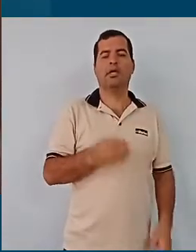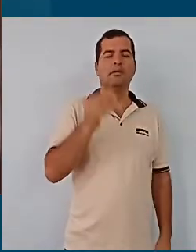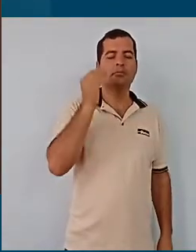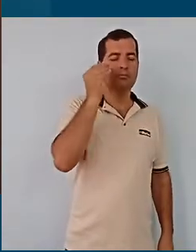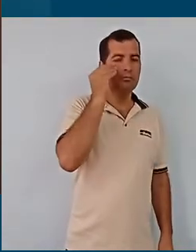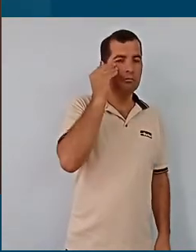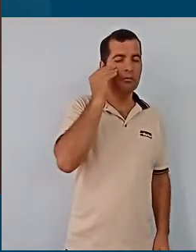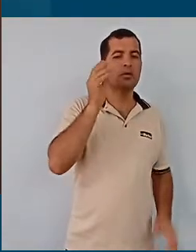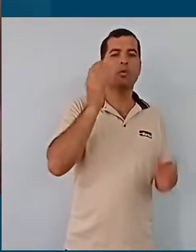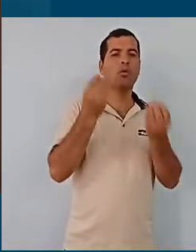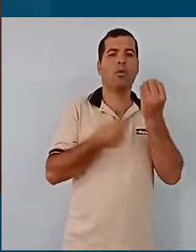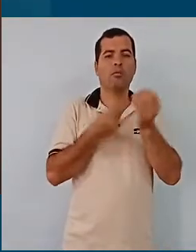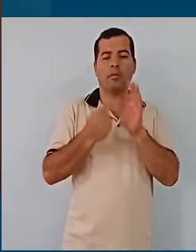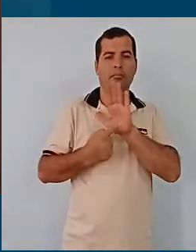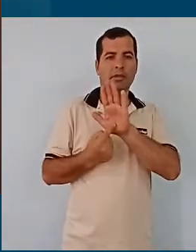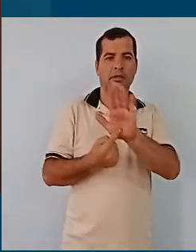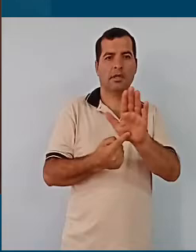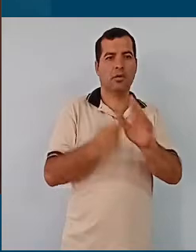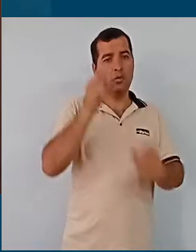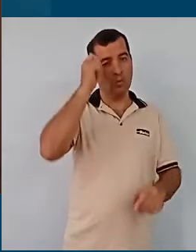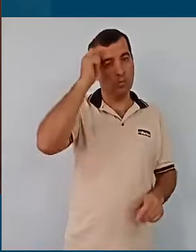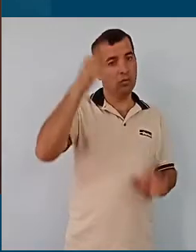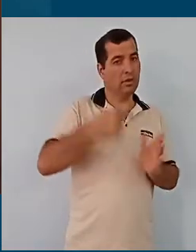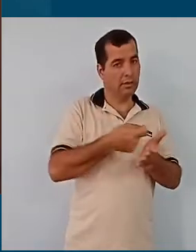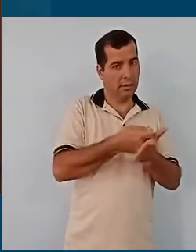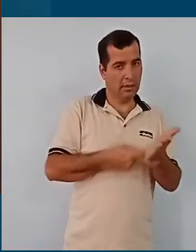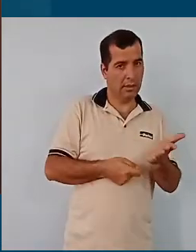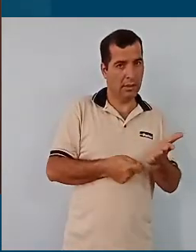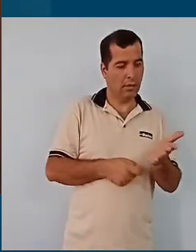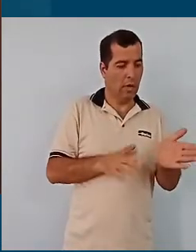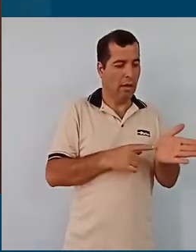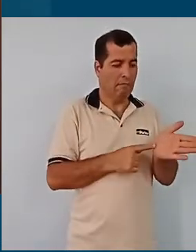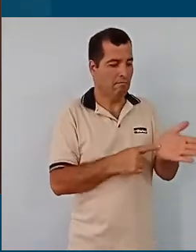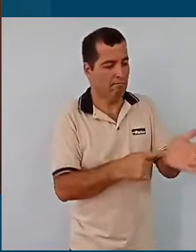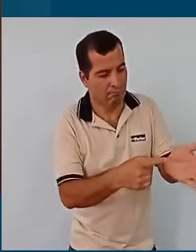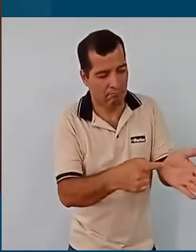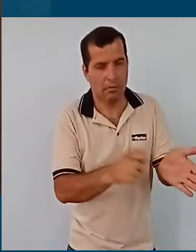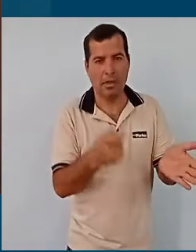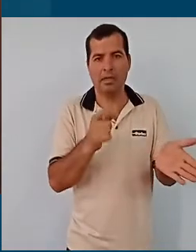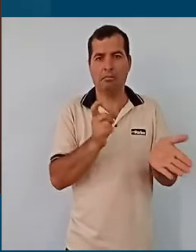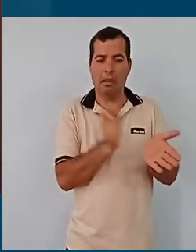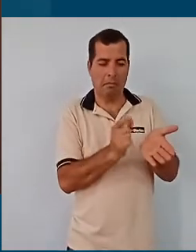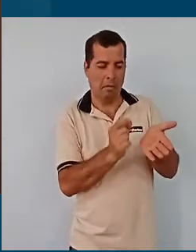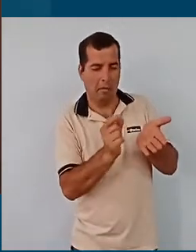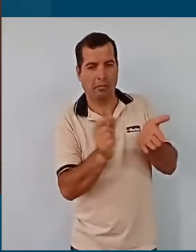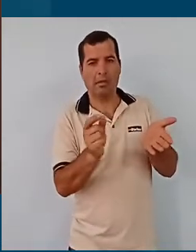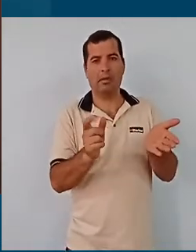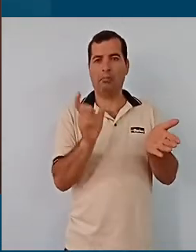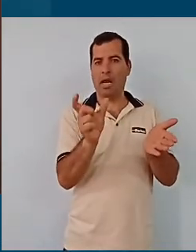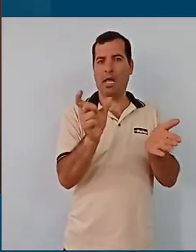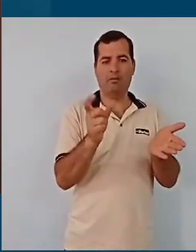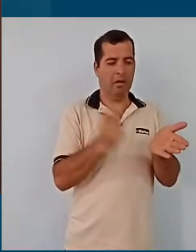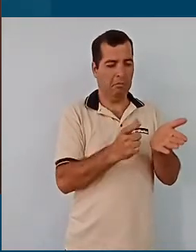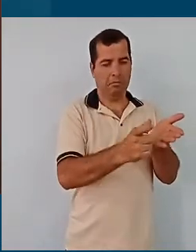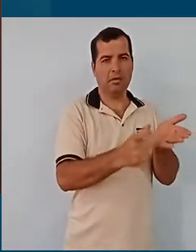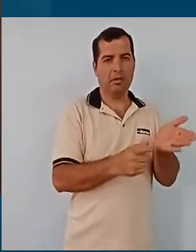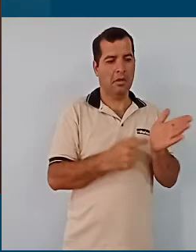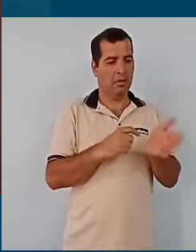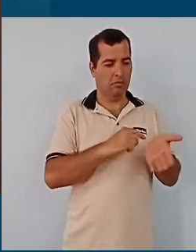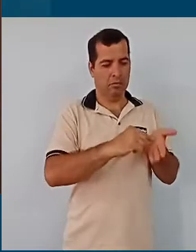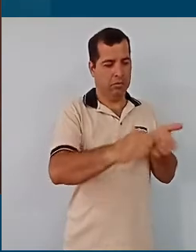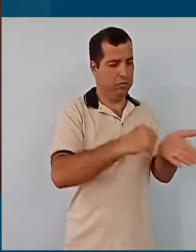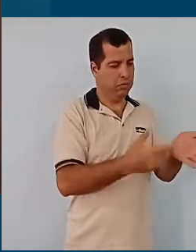cultura escrita para as crianças. Não a letra, não a sílaba, não a palavra, não o texto